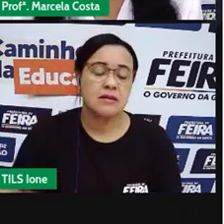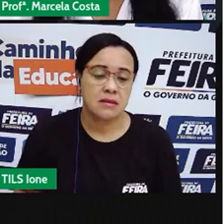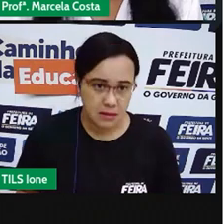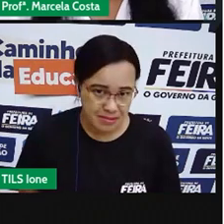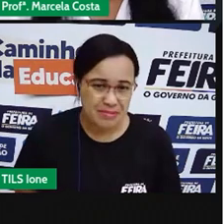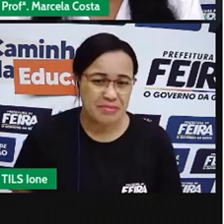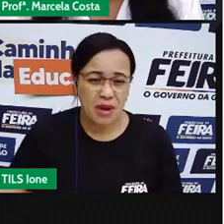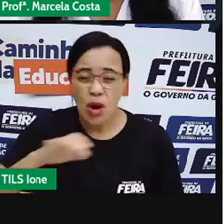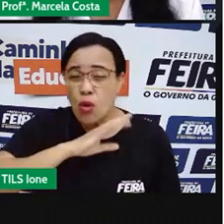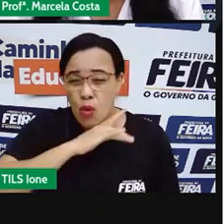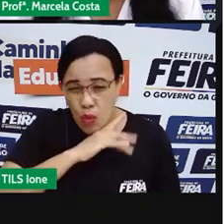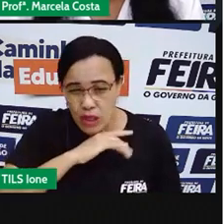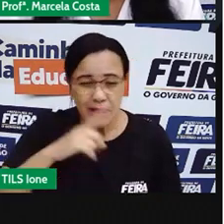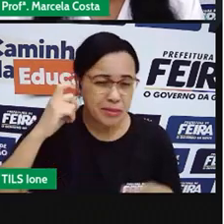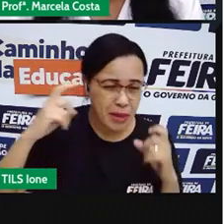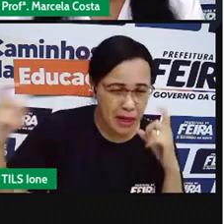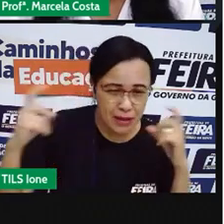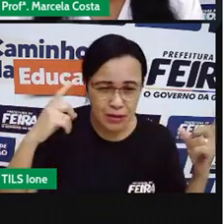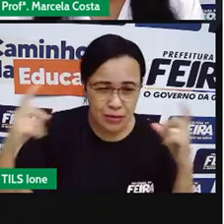para o vizinho.